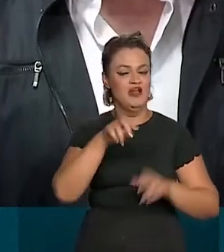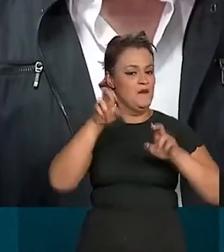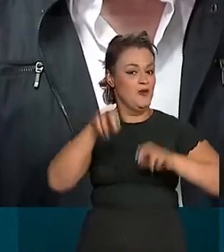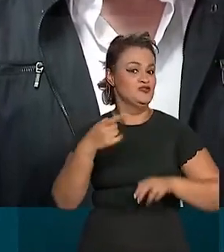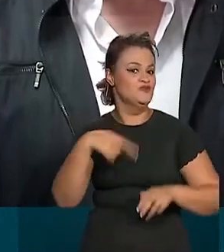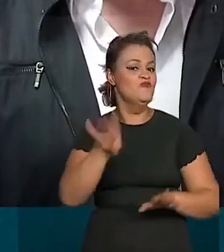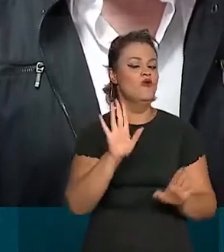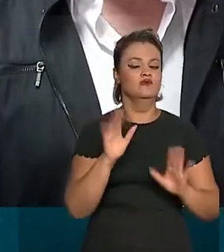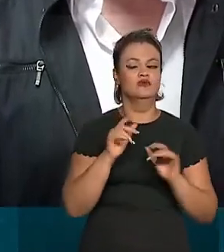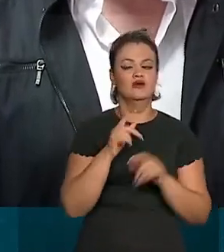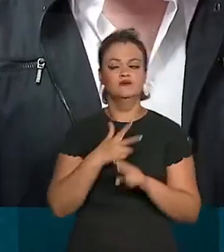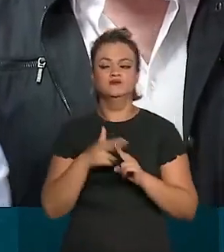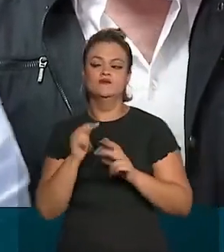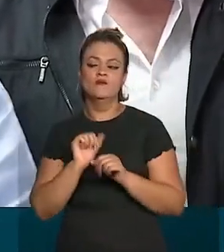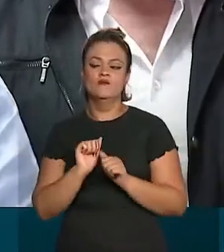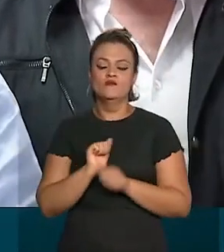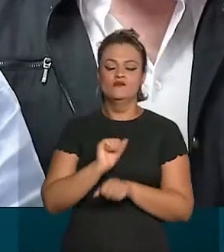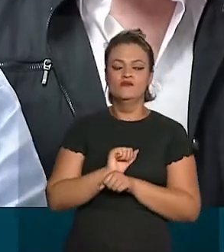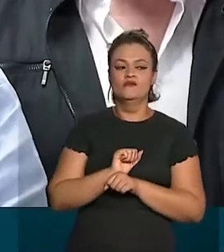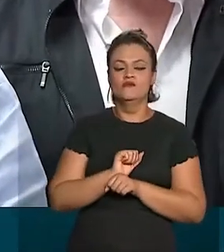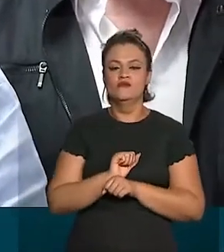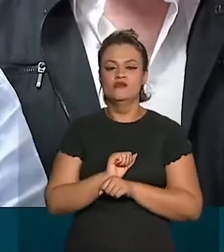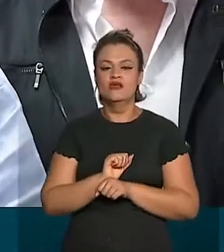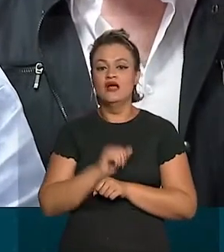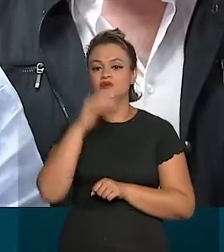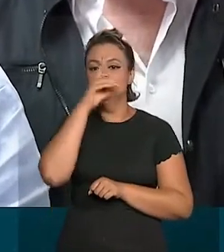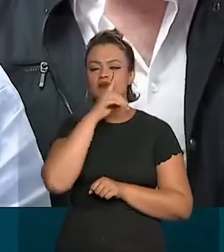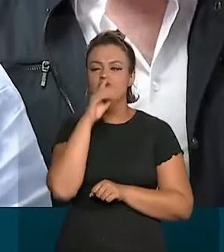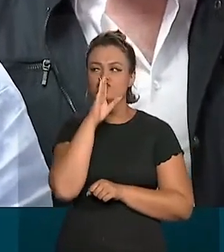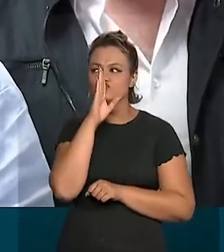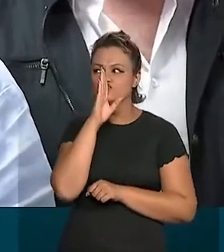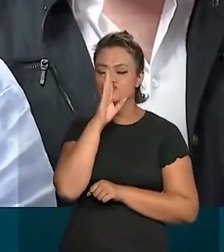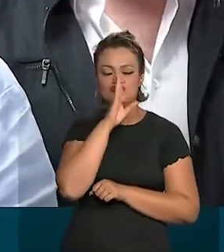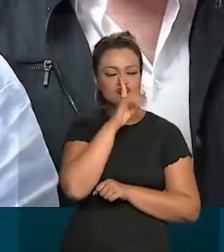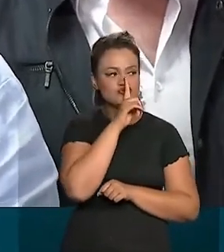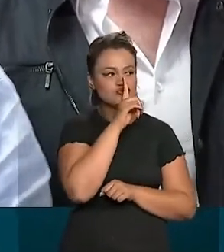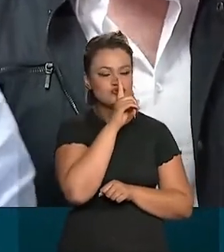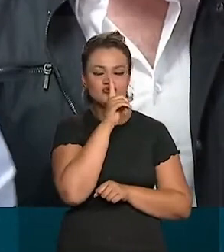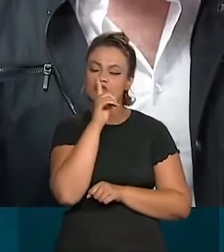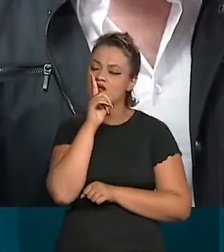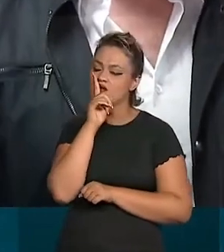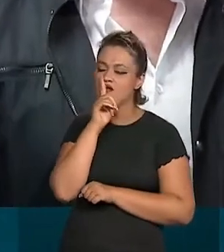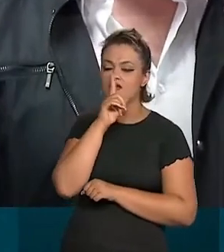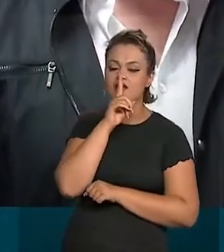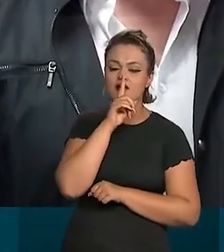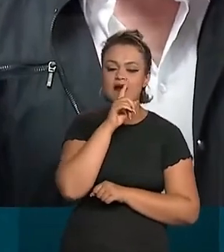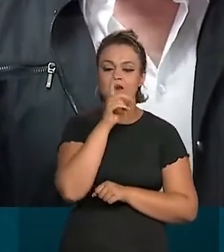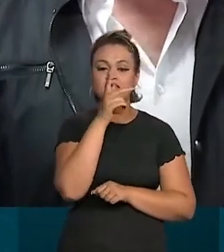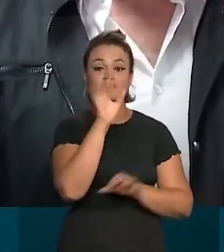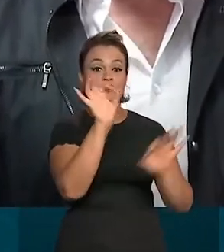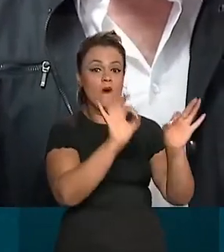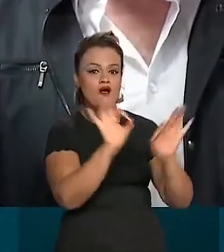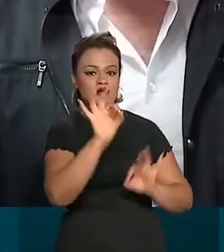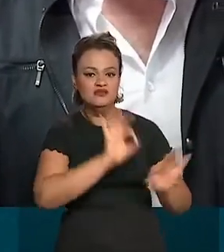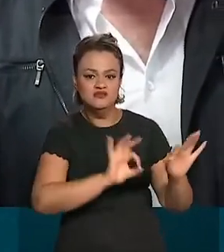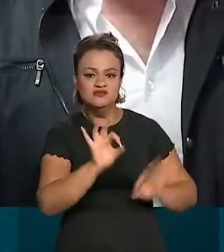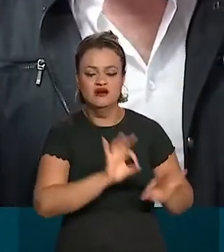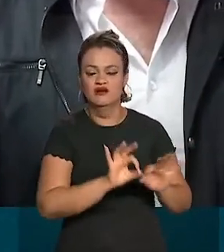E aproveitaram o silêncio de um domingo, quando a gente ainda está montando o